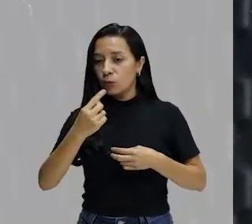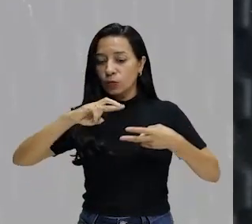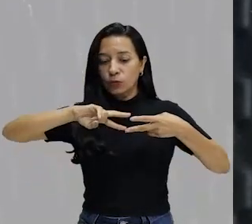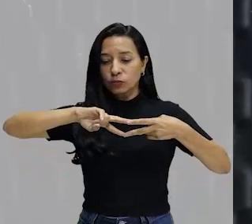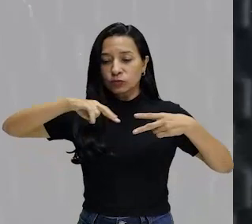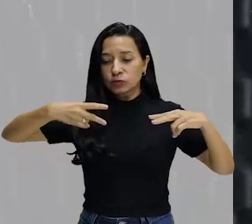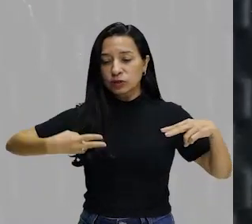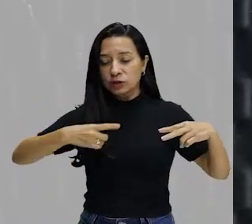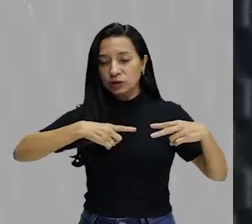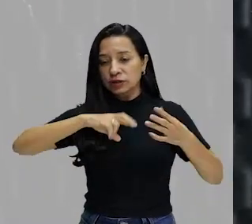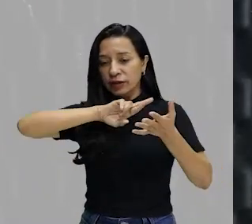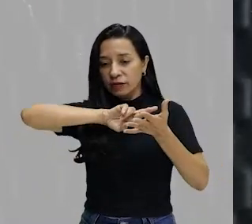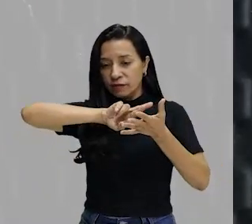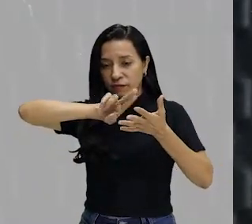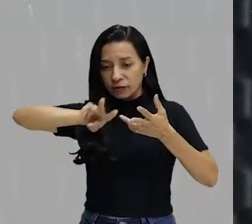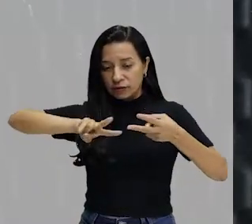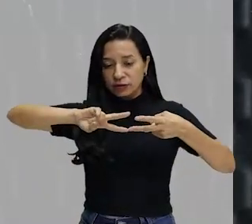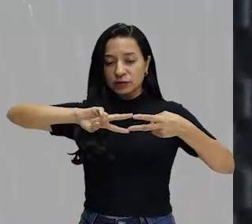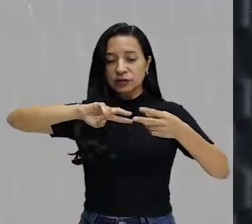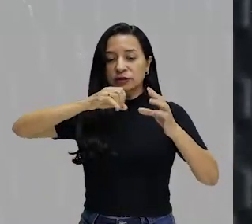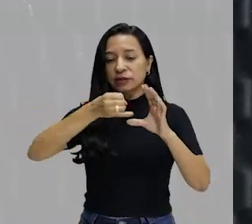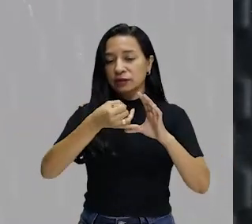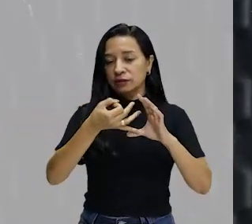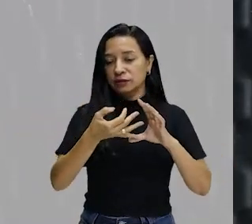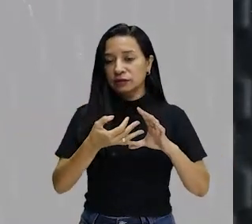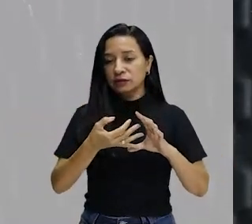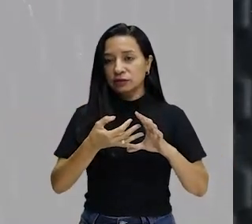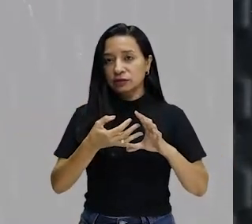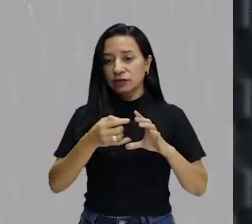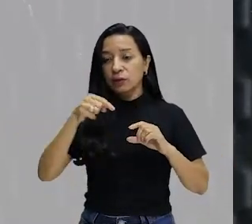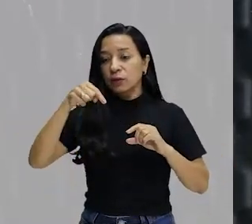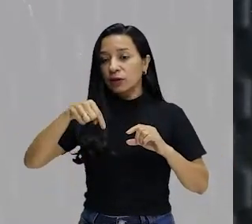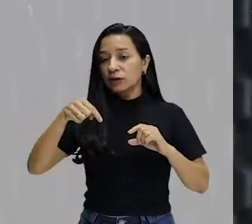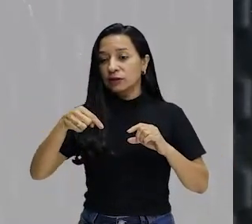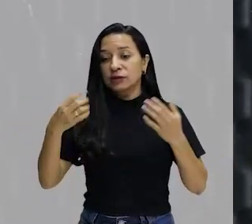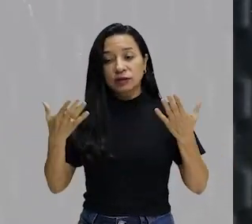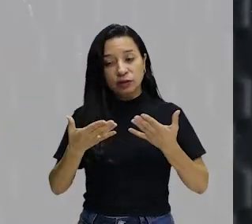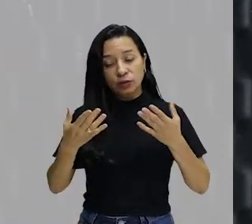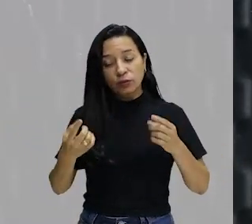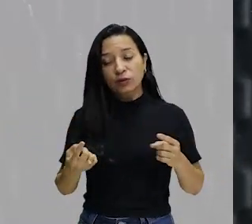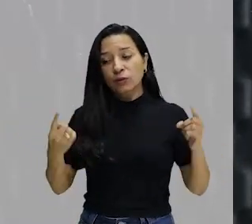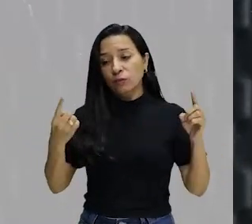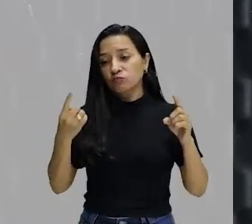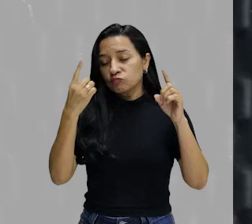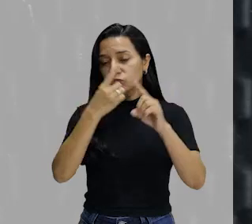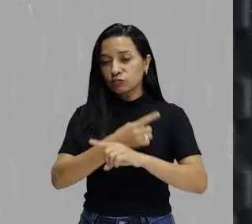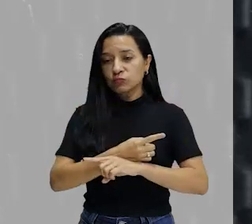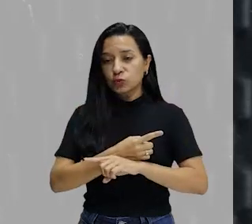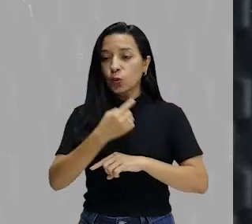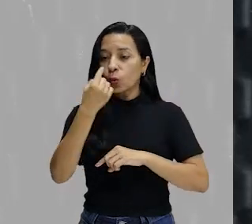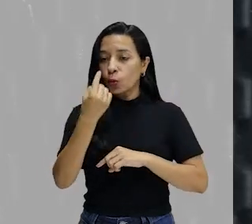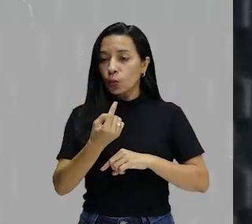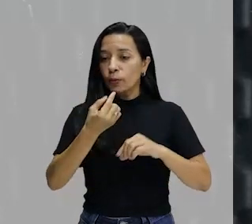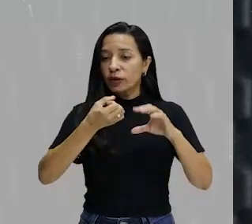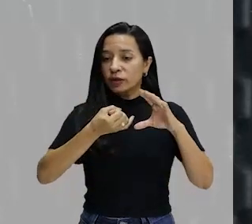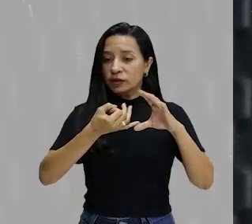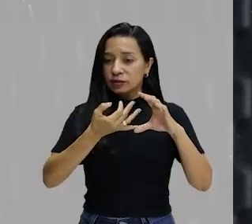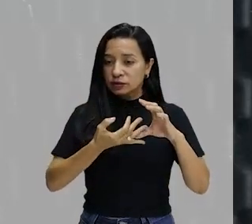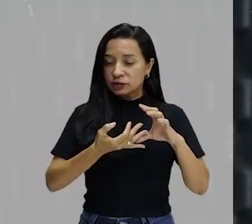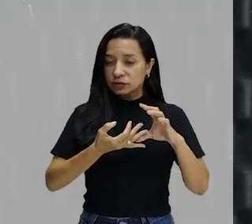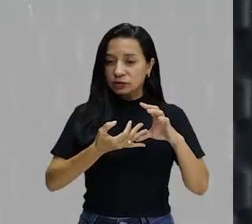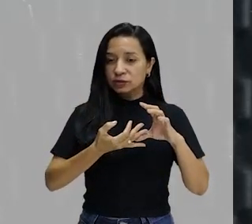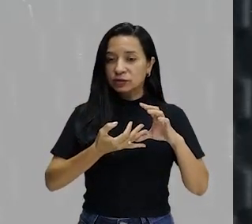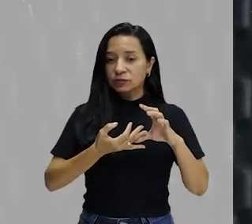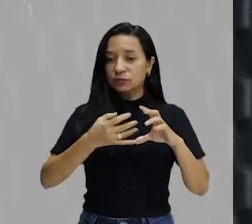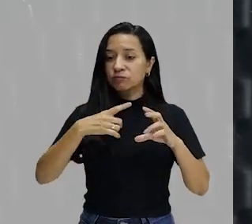várias características. Aqui é o contrário. Eu tenho uma única característica sendo codificada